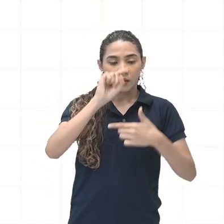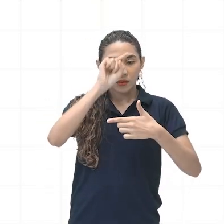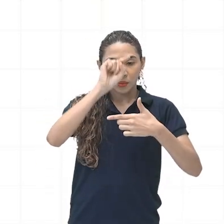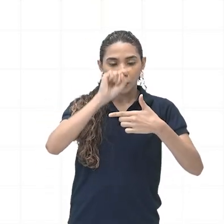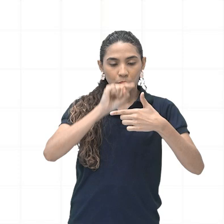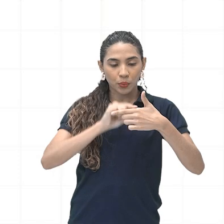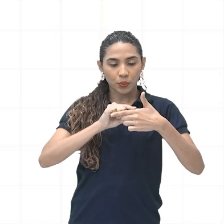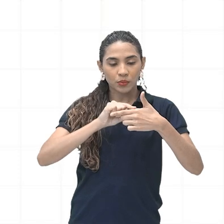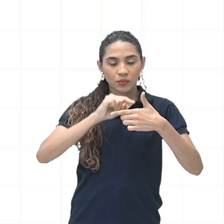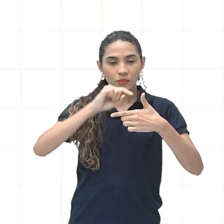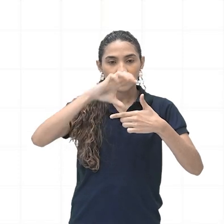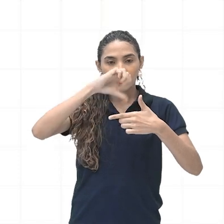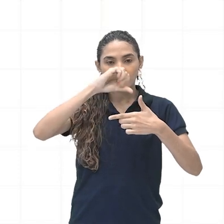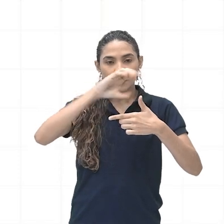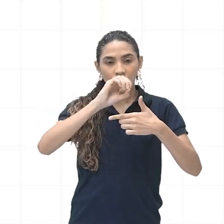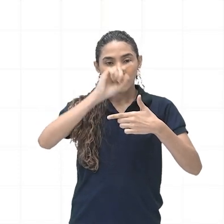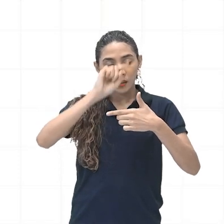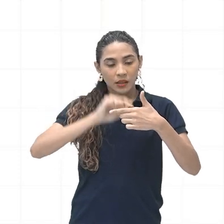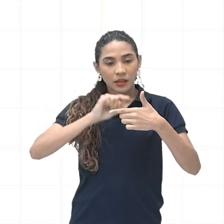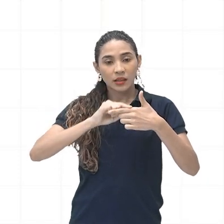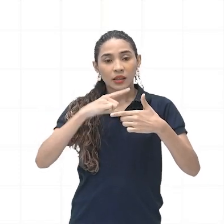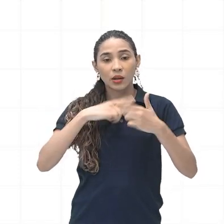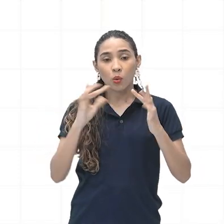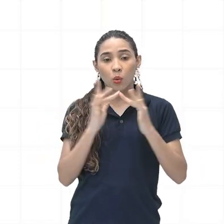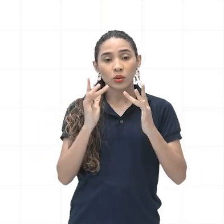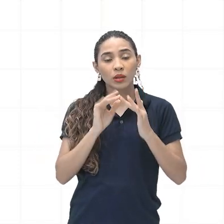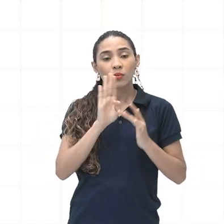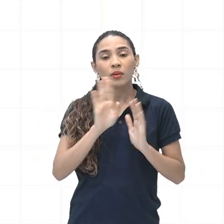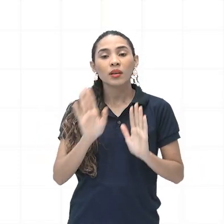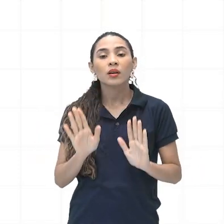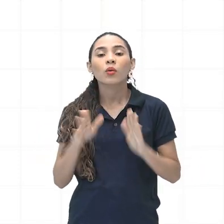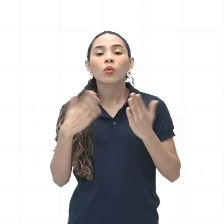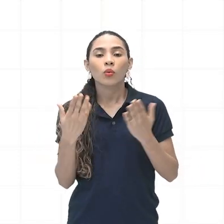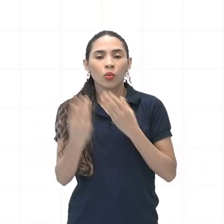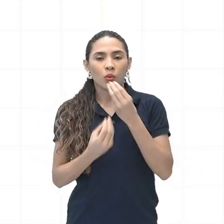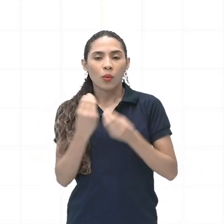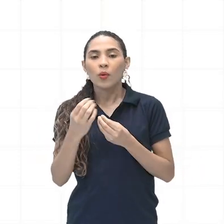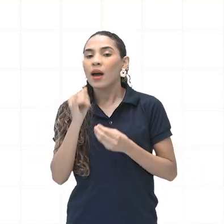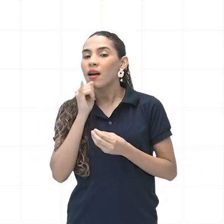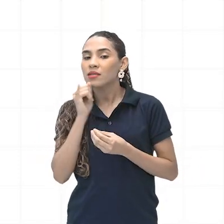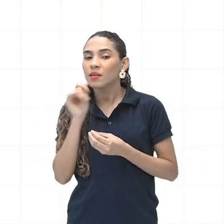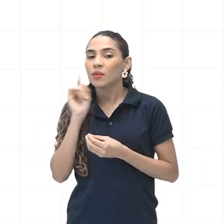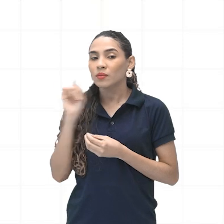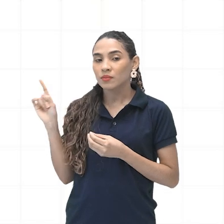e chega no ângulozinho B. Então, aonde está acontecendo isso? Aqui, ó.